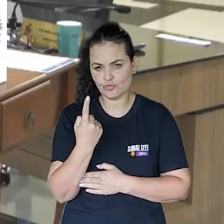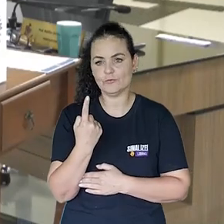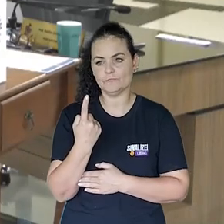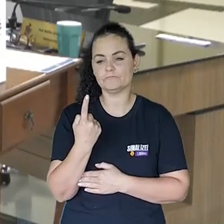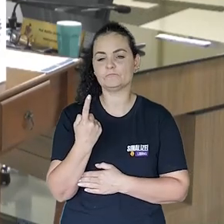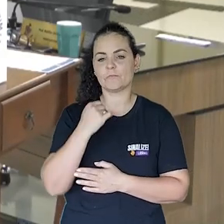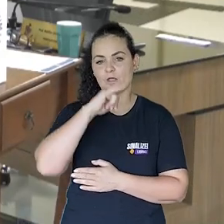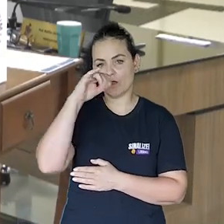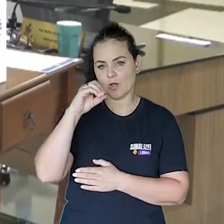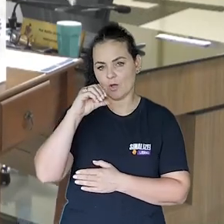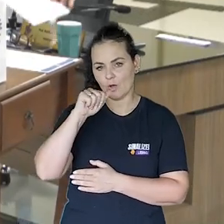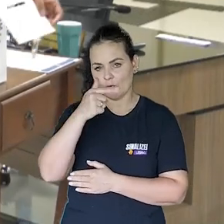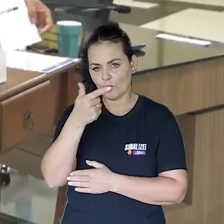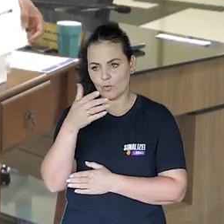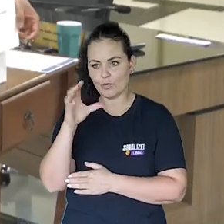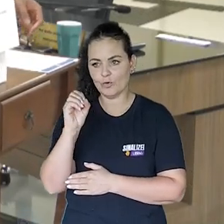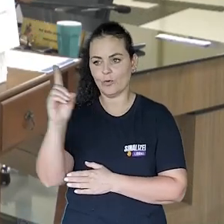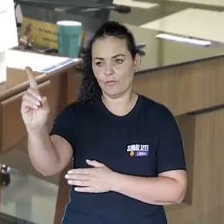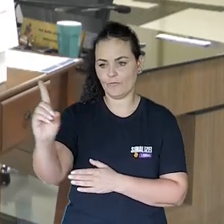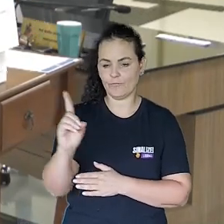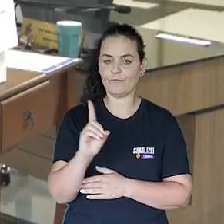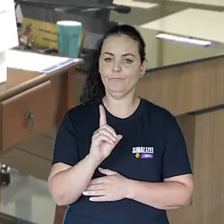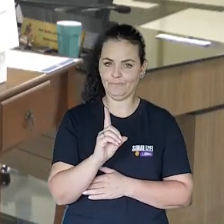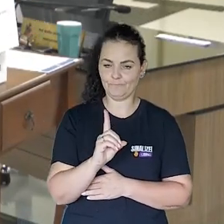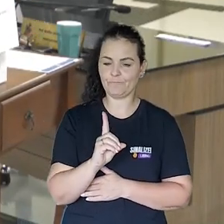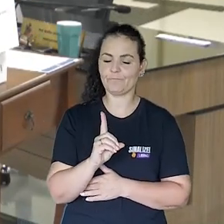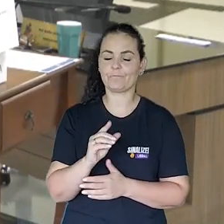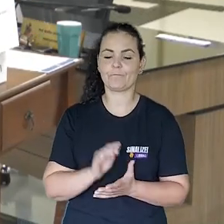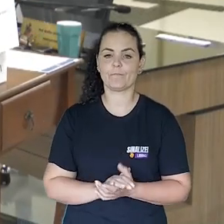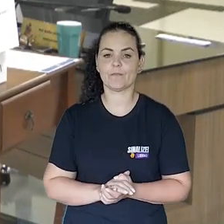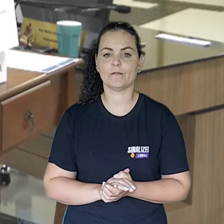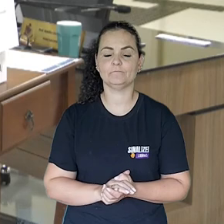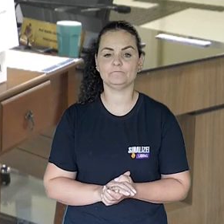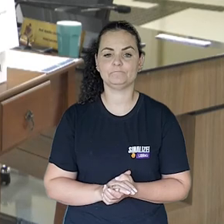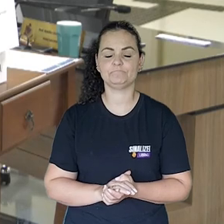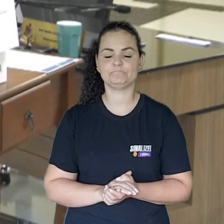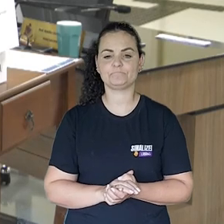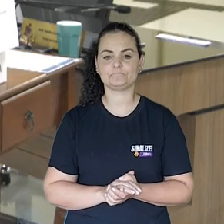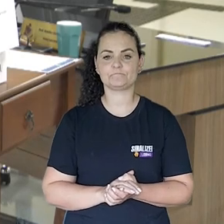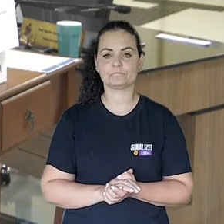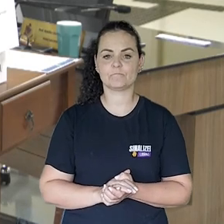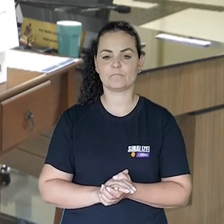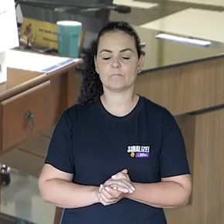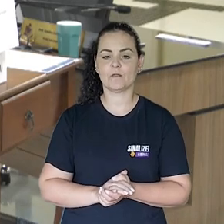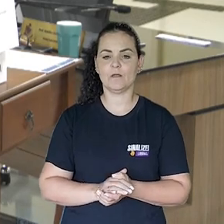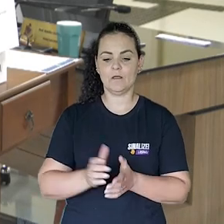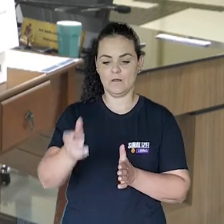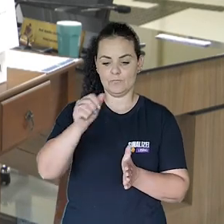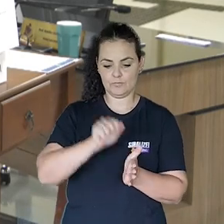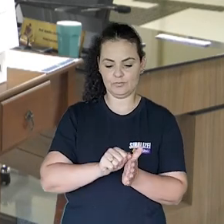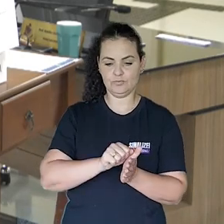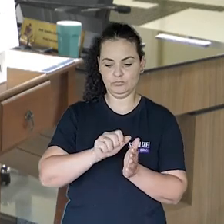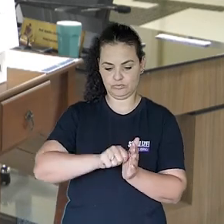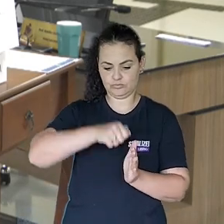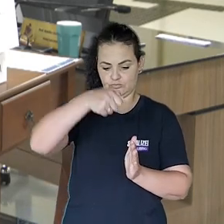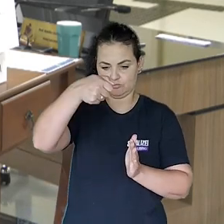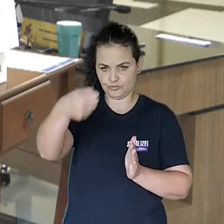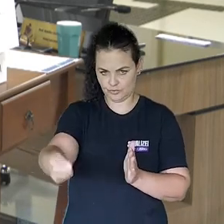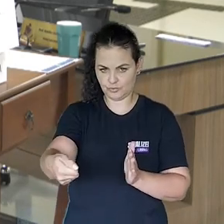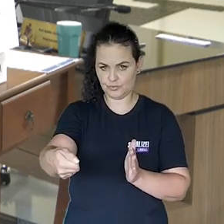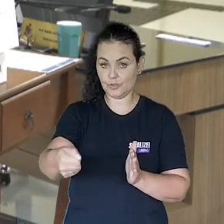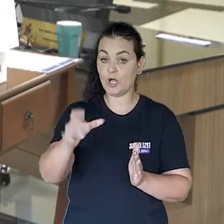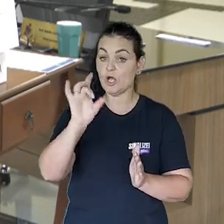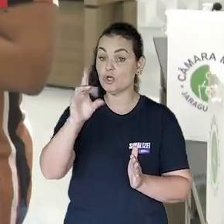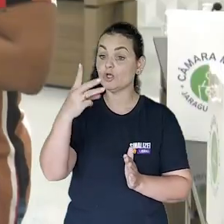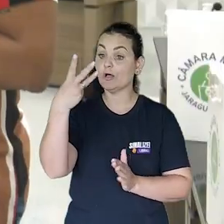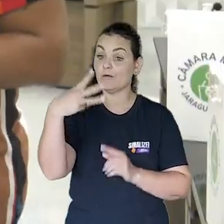Então vamos lá, abrindo a urna, lembrando que são apenas 3 vagas para a rede estadual de ensino. Vamos saber o primeiro